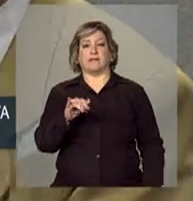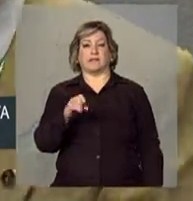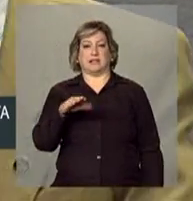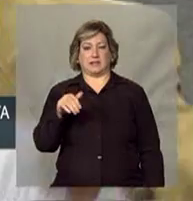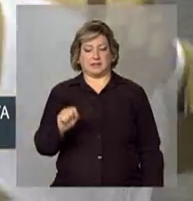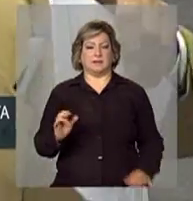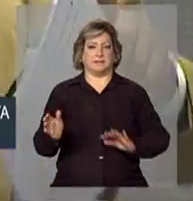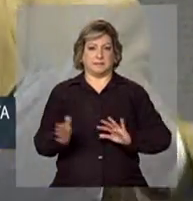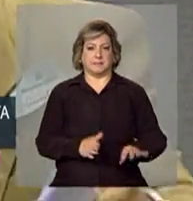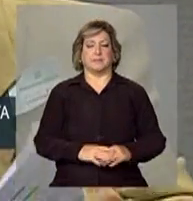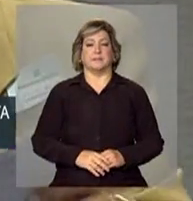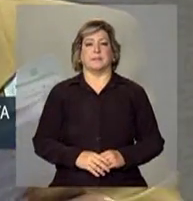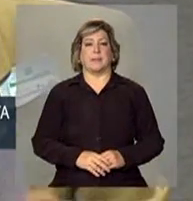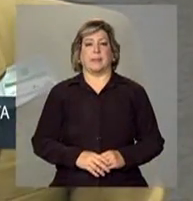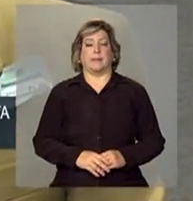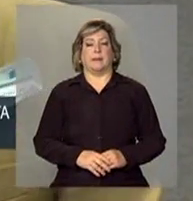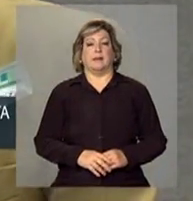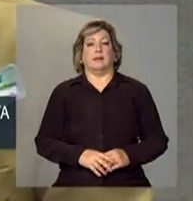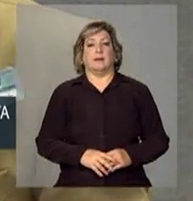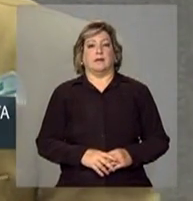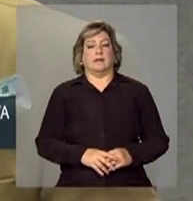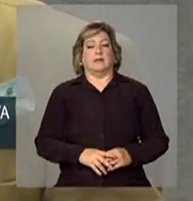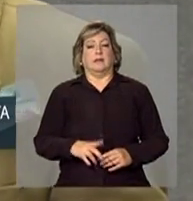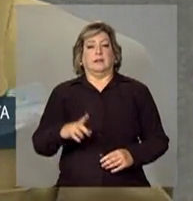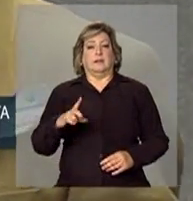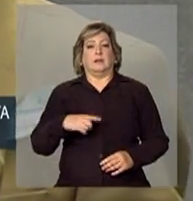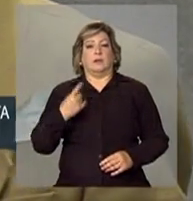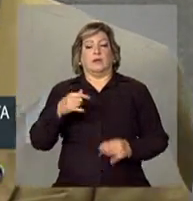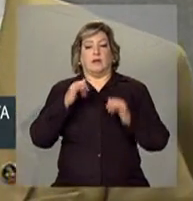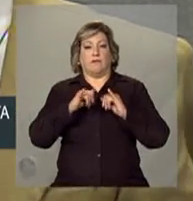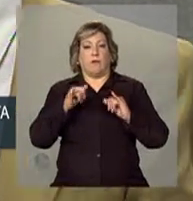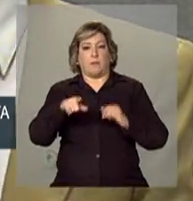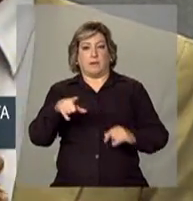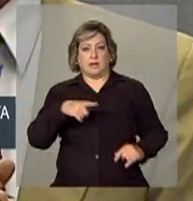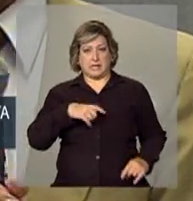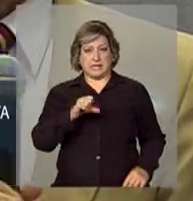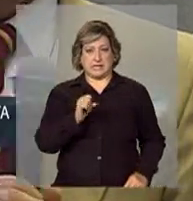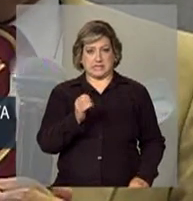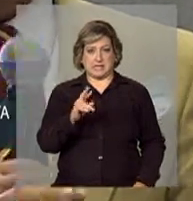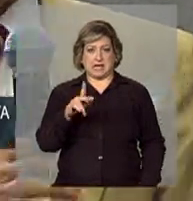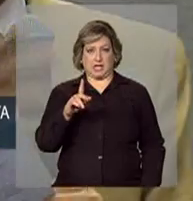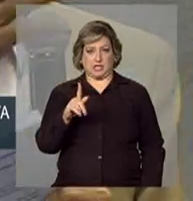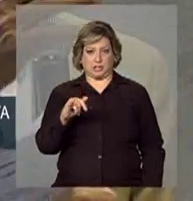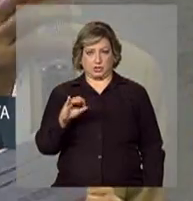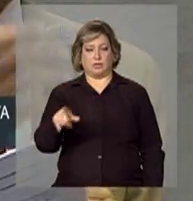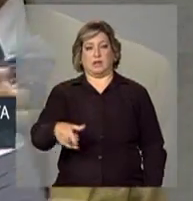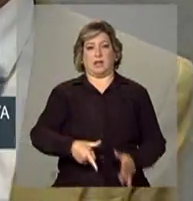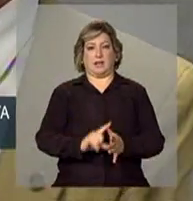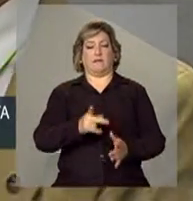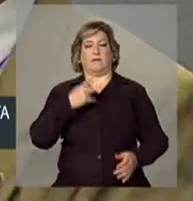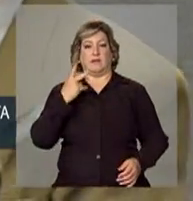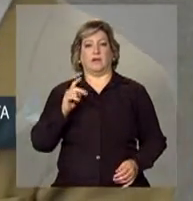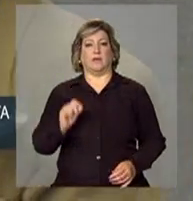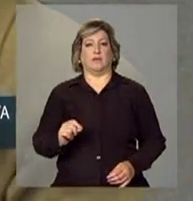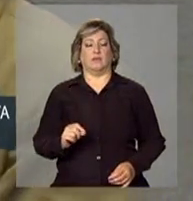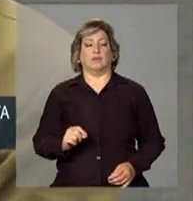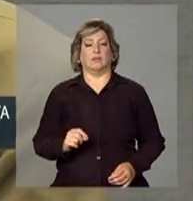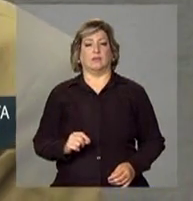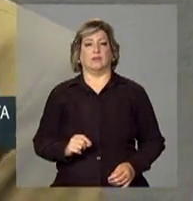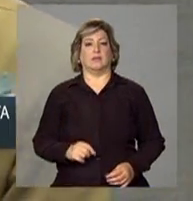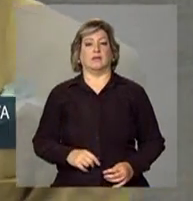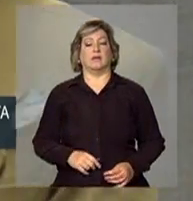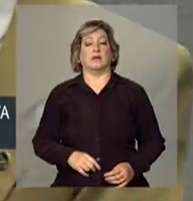por falar nisso, pela informação do Dr. Paulo Sérgio Pinheiro, parece que já levantaram